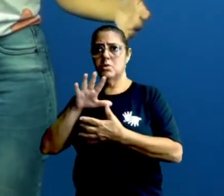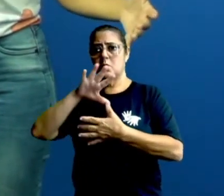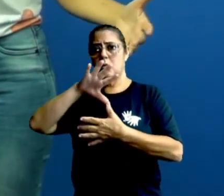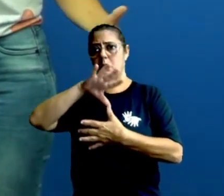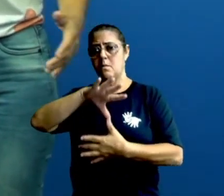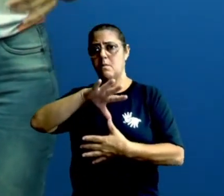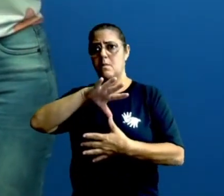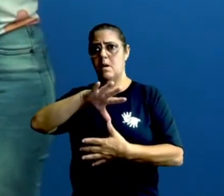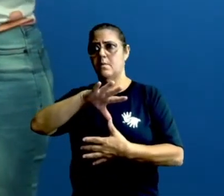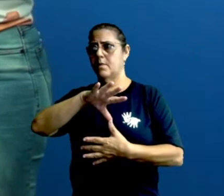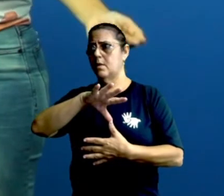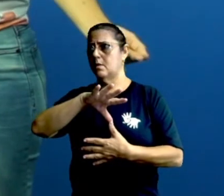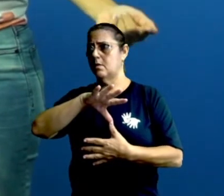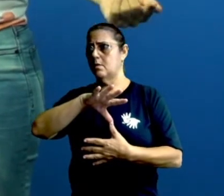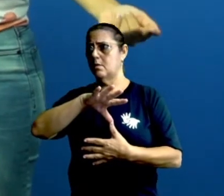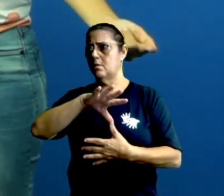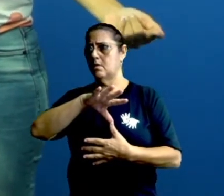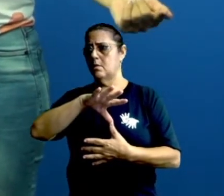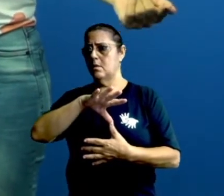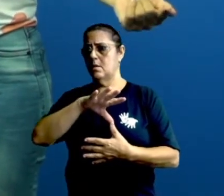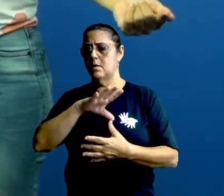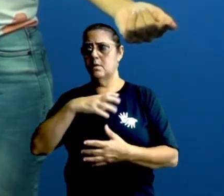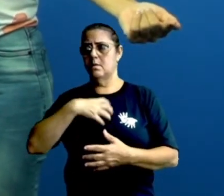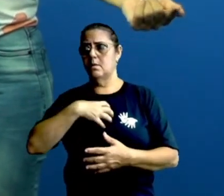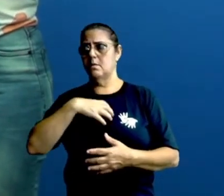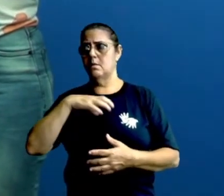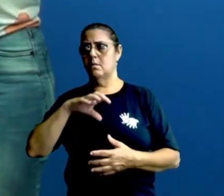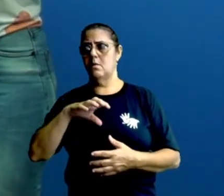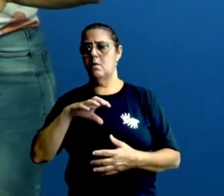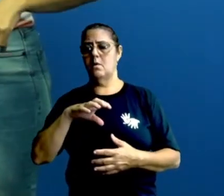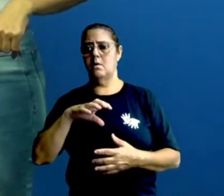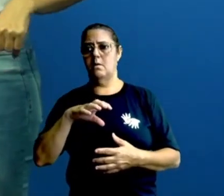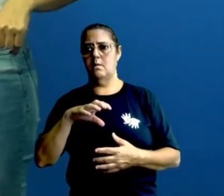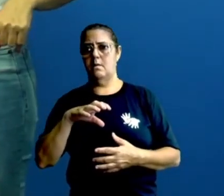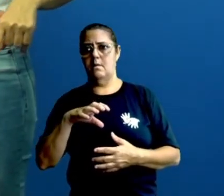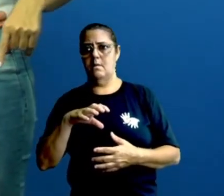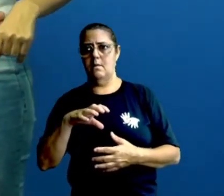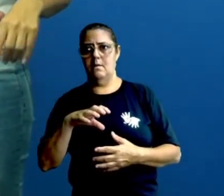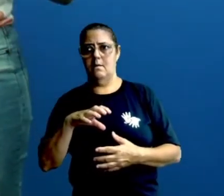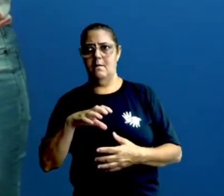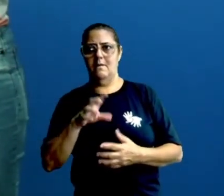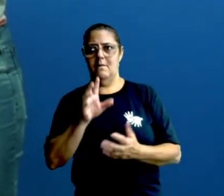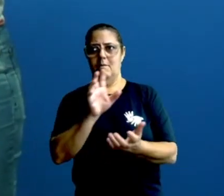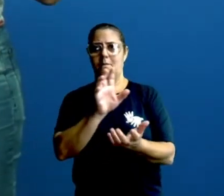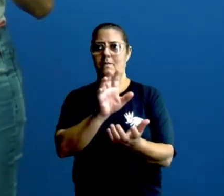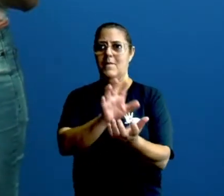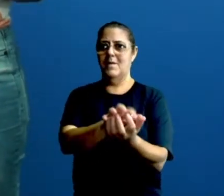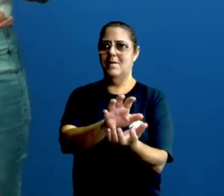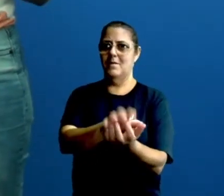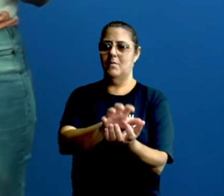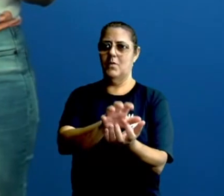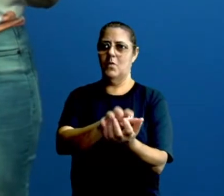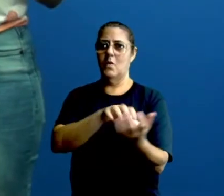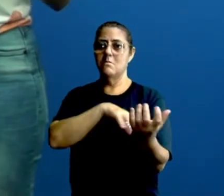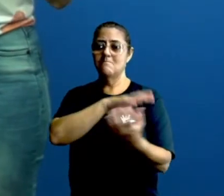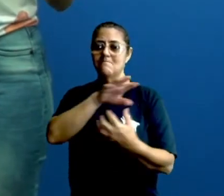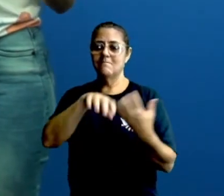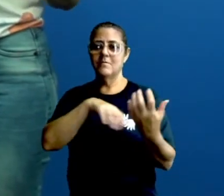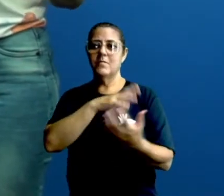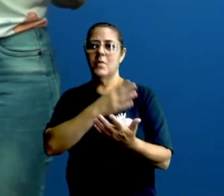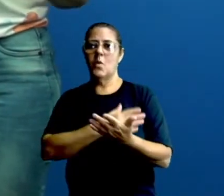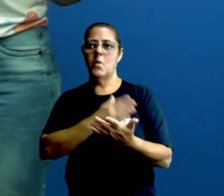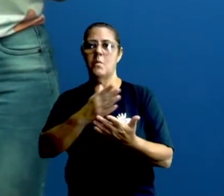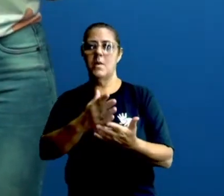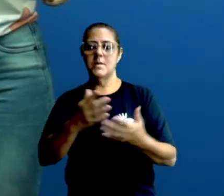tem aquela faixa territorial até o oeste da Bahia? A partir da Revolução Pernambucana, eles já começam a perder